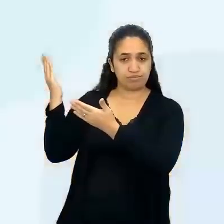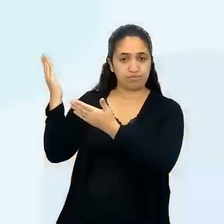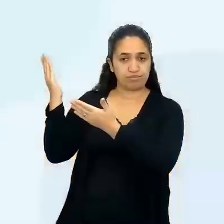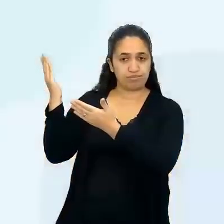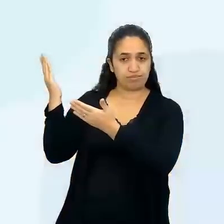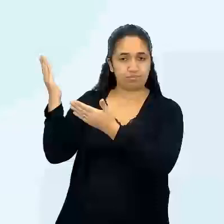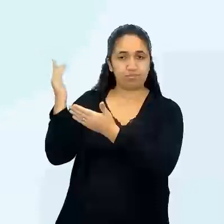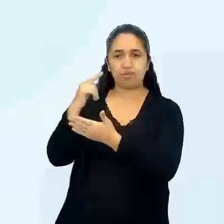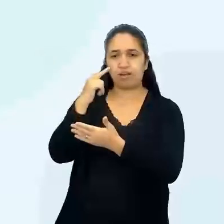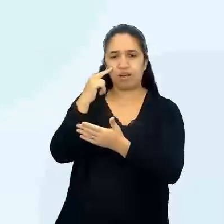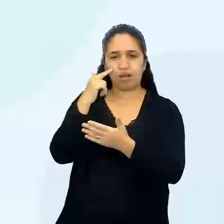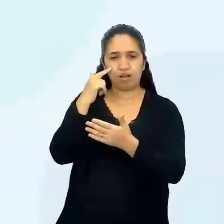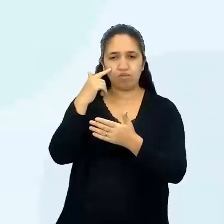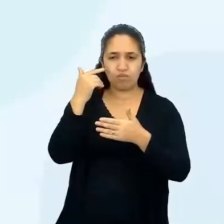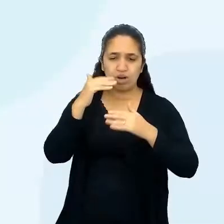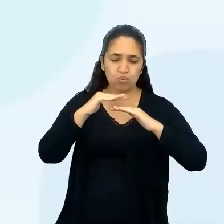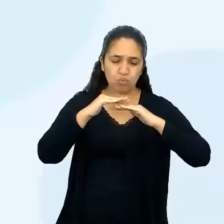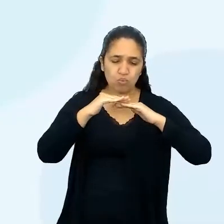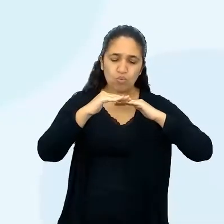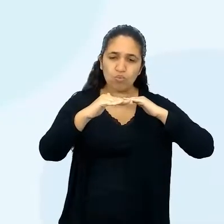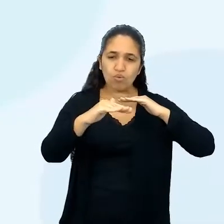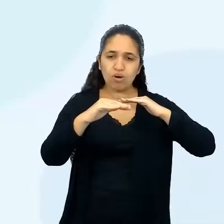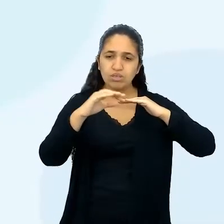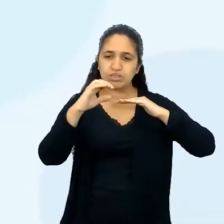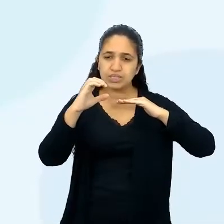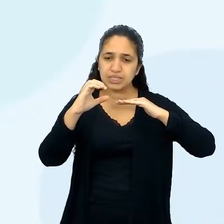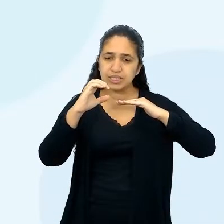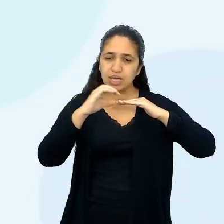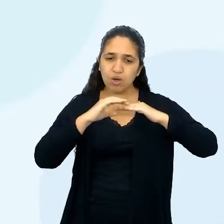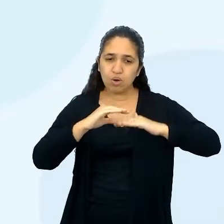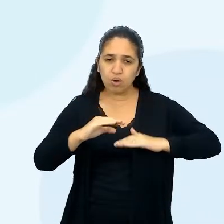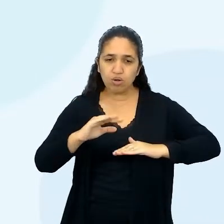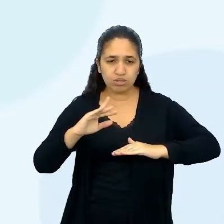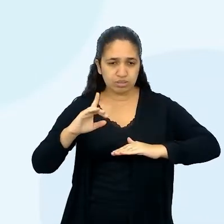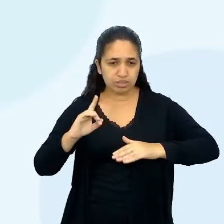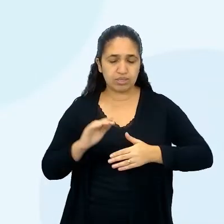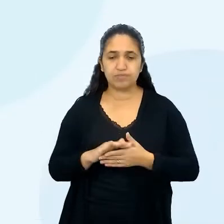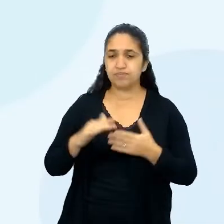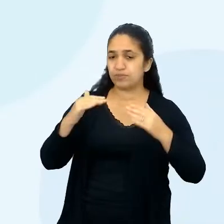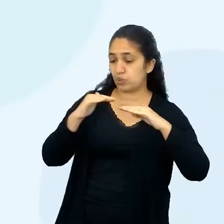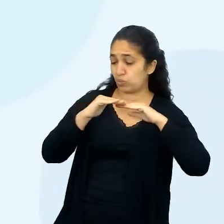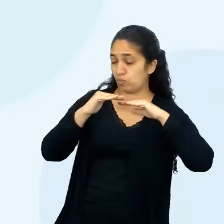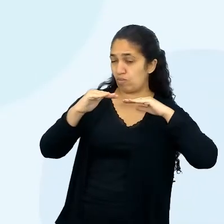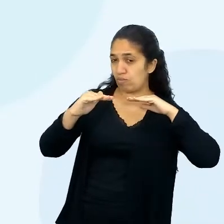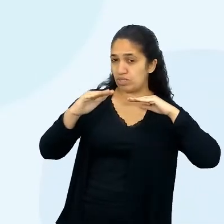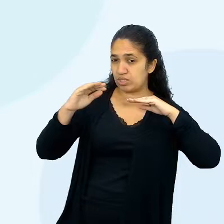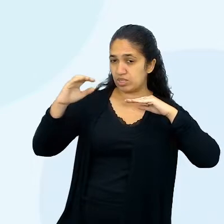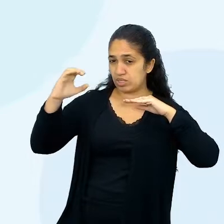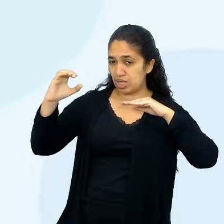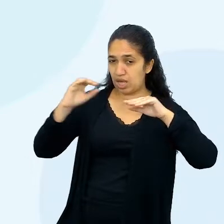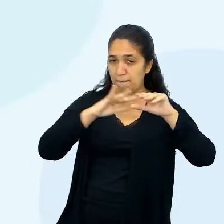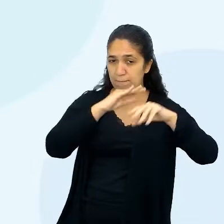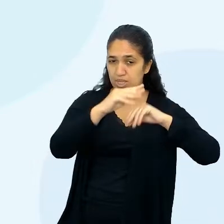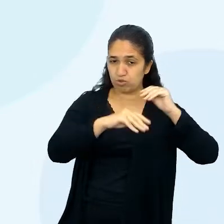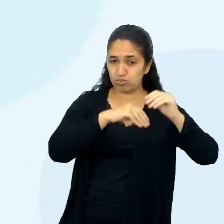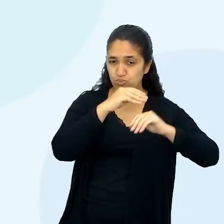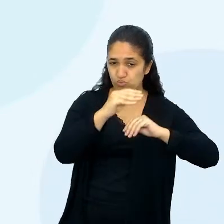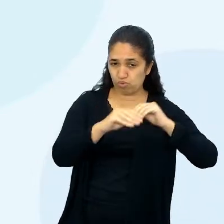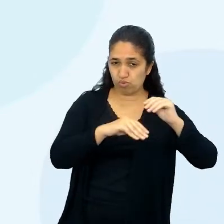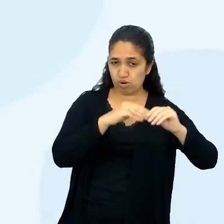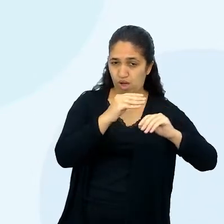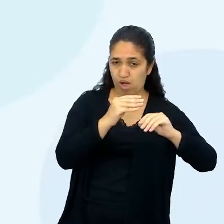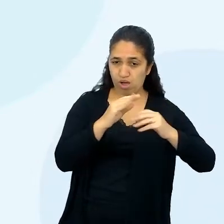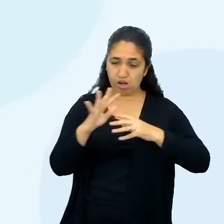o horizonte C e o horizonte D. O horizonte C é uma mistura de solo pouco